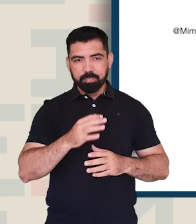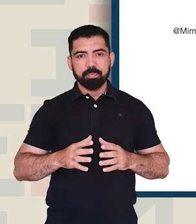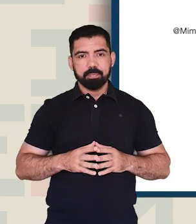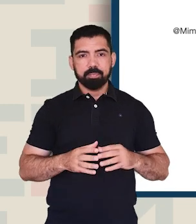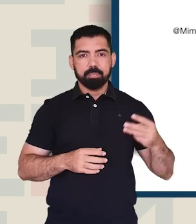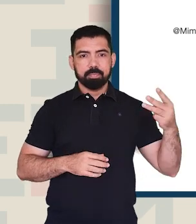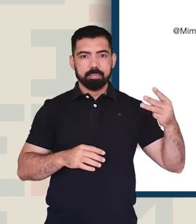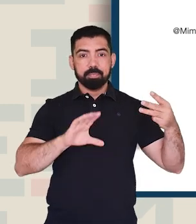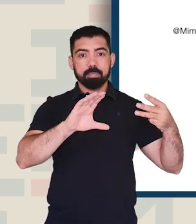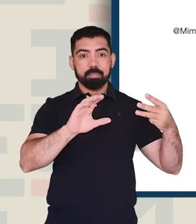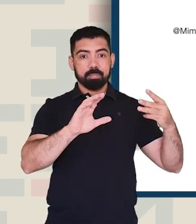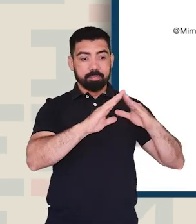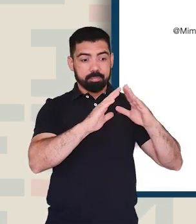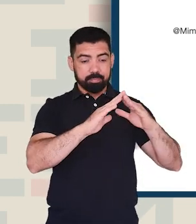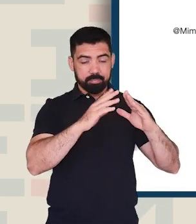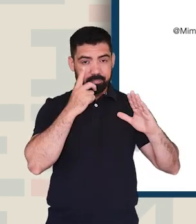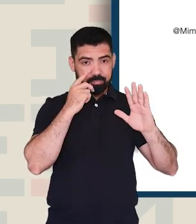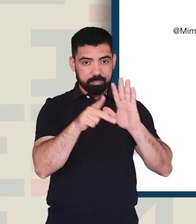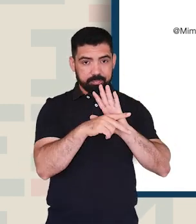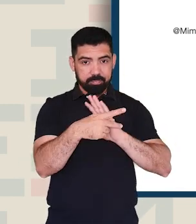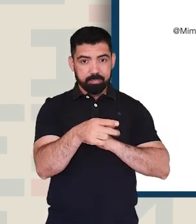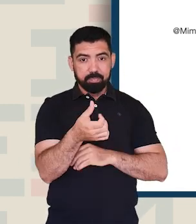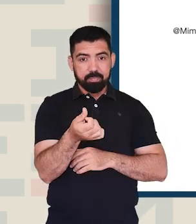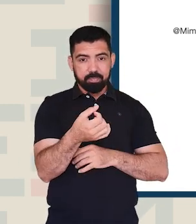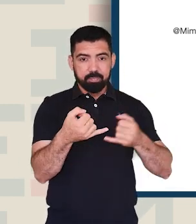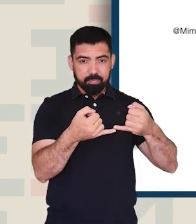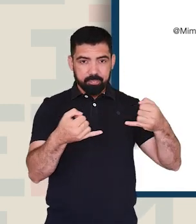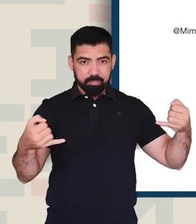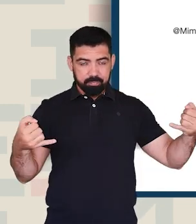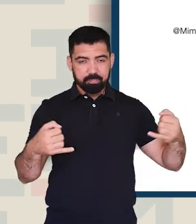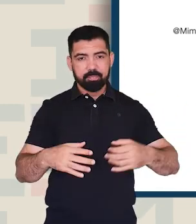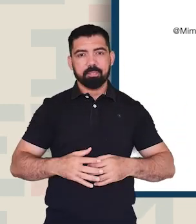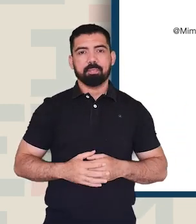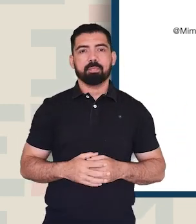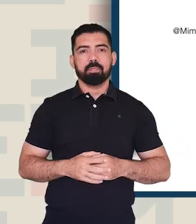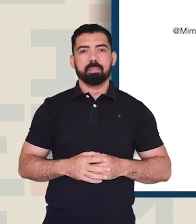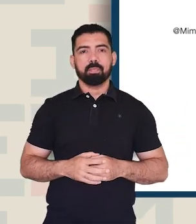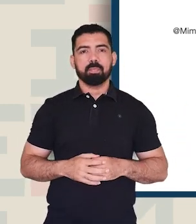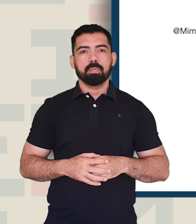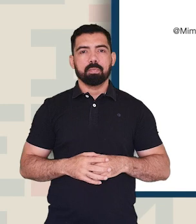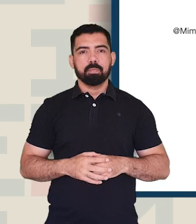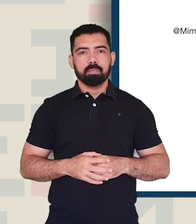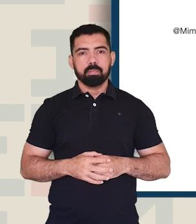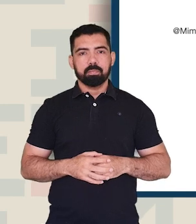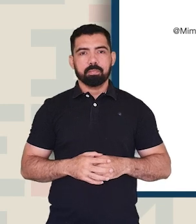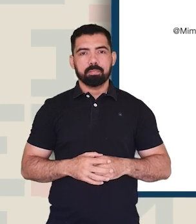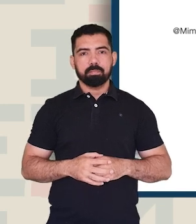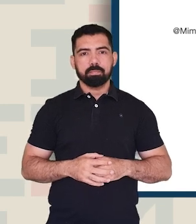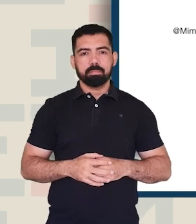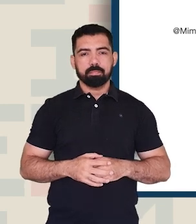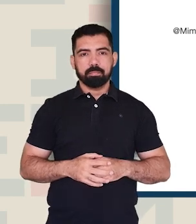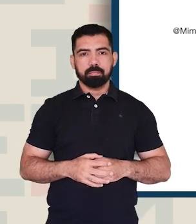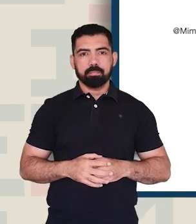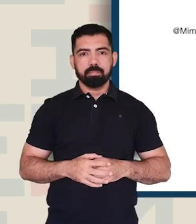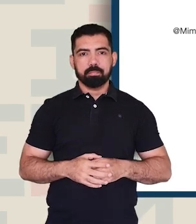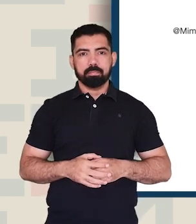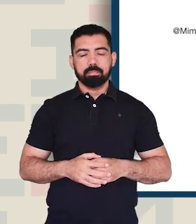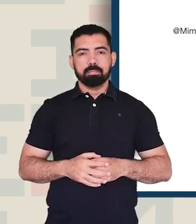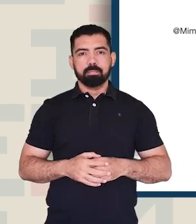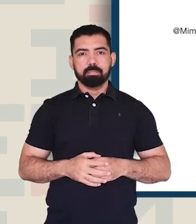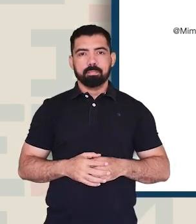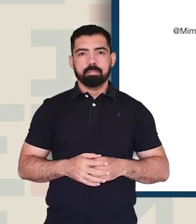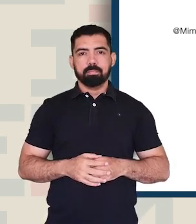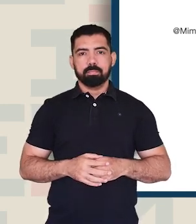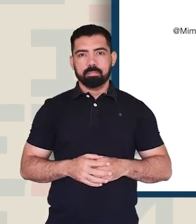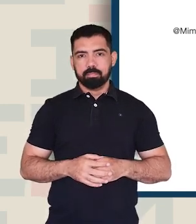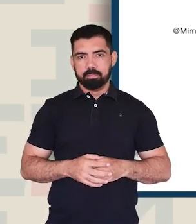terceira casa da sexta corda. Sol maior, lá menor, si menor, dó, ré